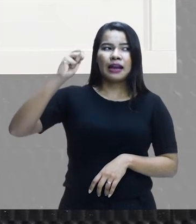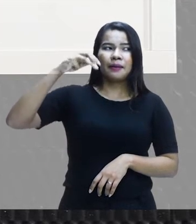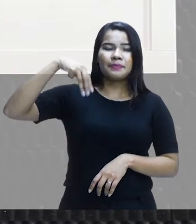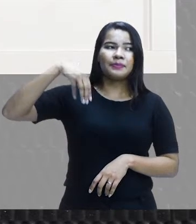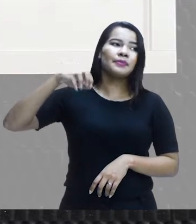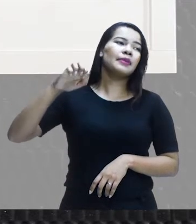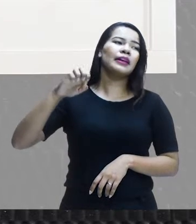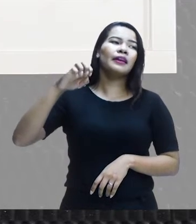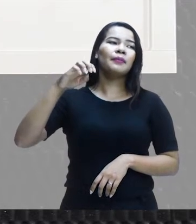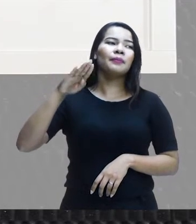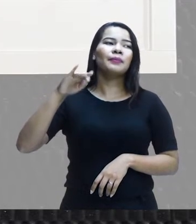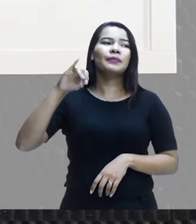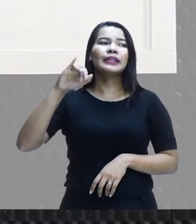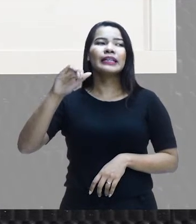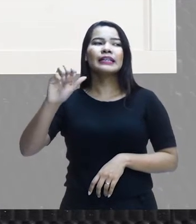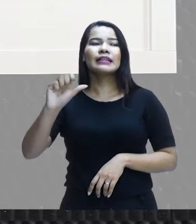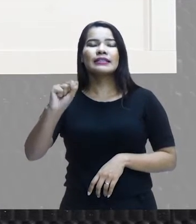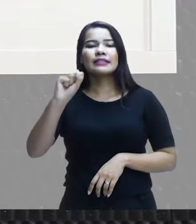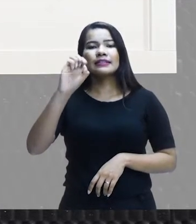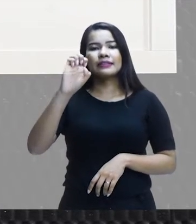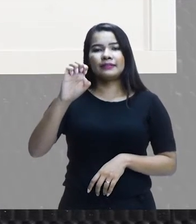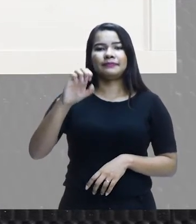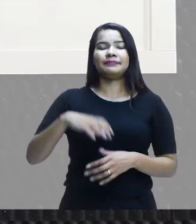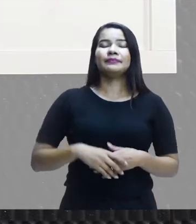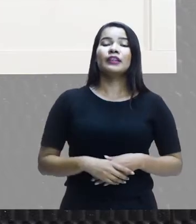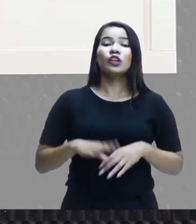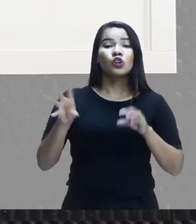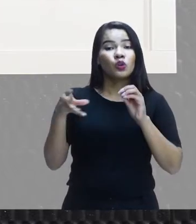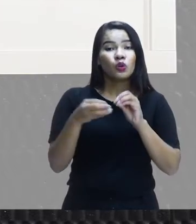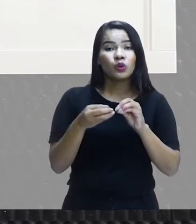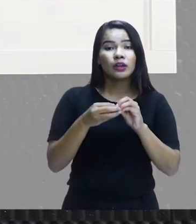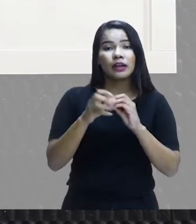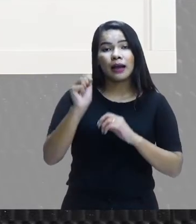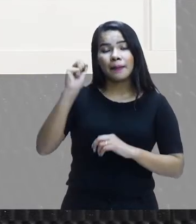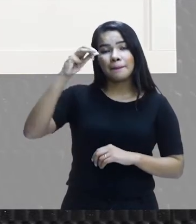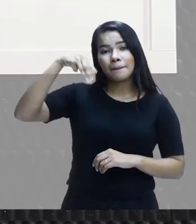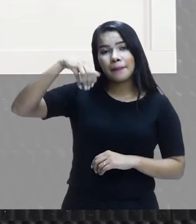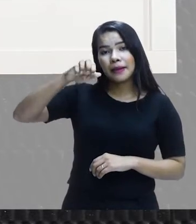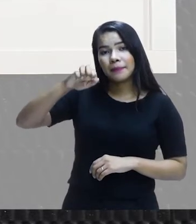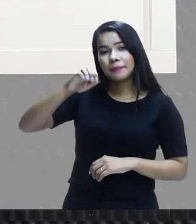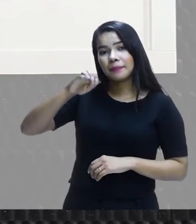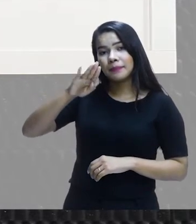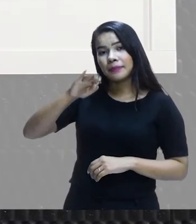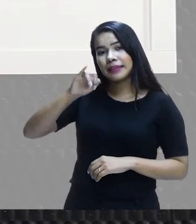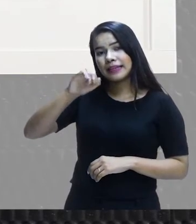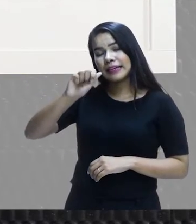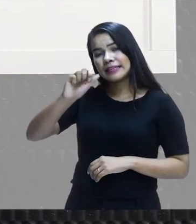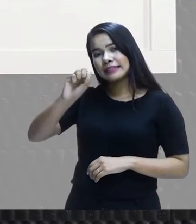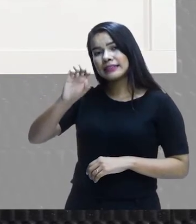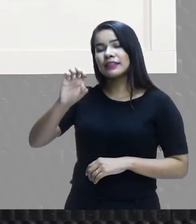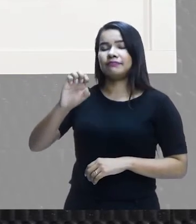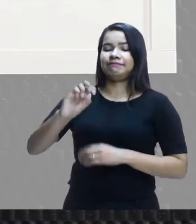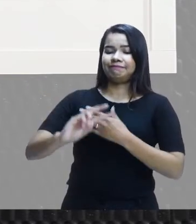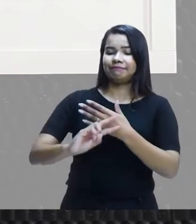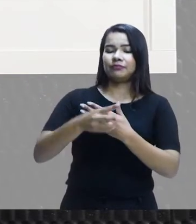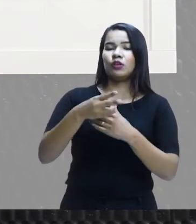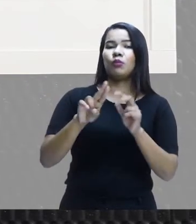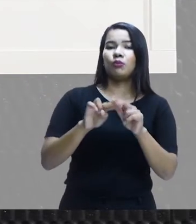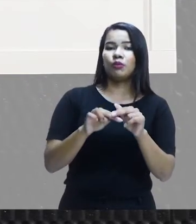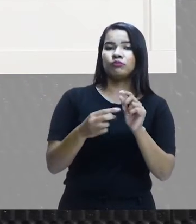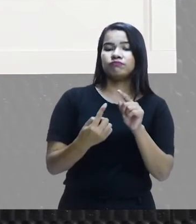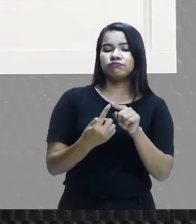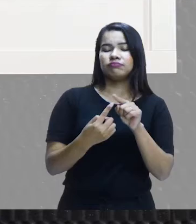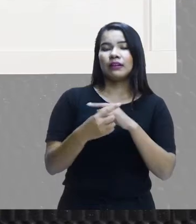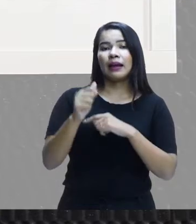amebíase, tá, ok? A amebíase, inclusive, a amebíase, claro, ela é provocada por uma ameba. E uma